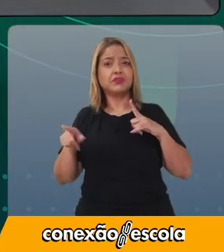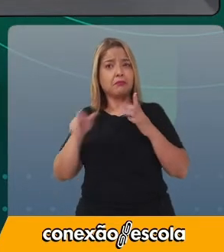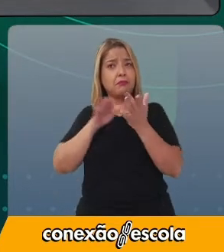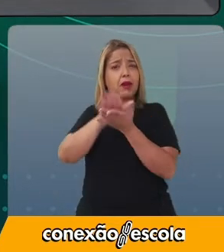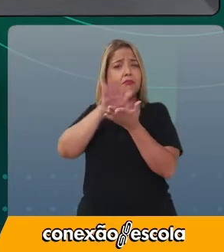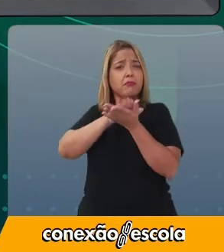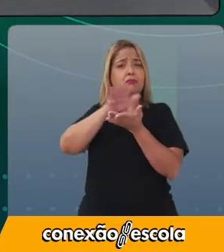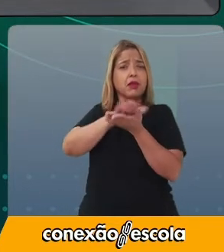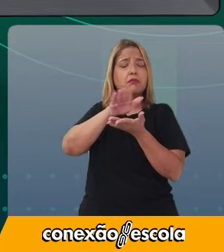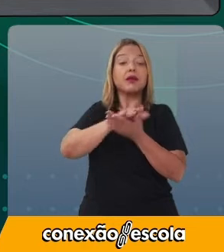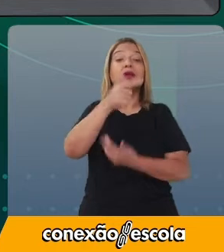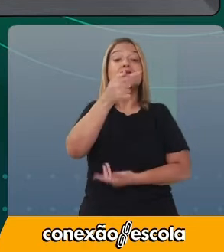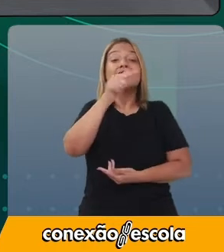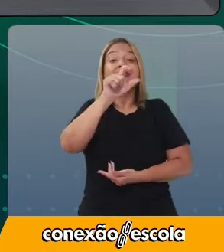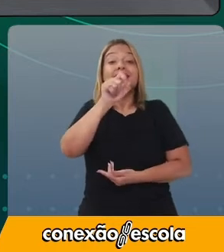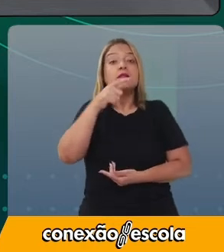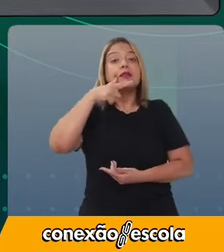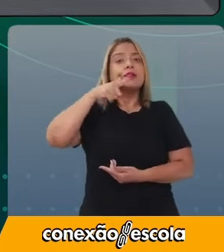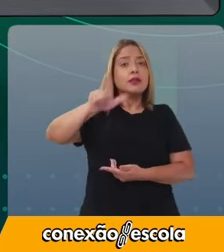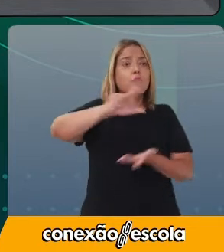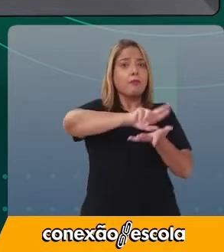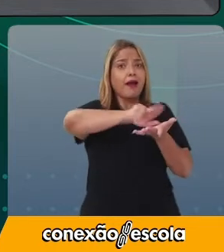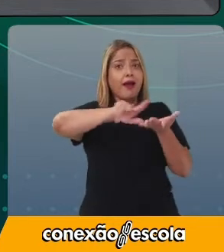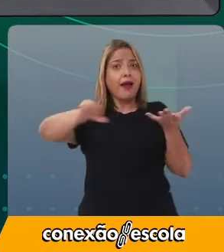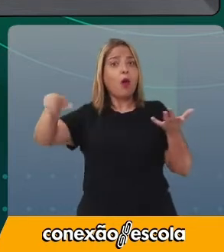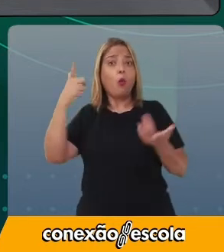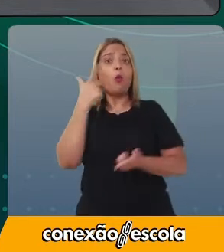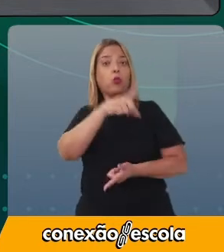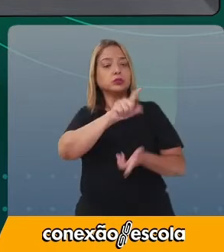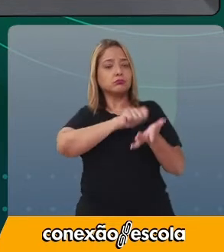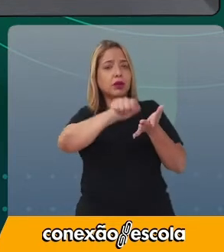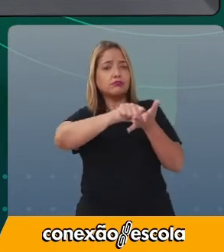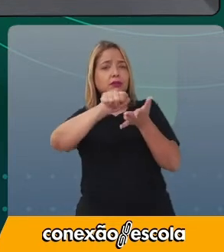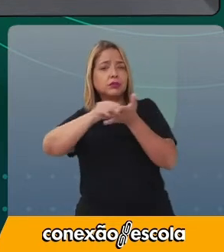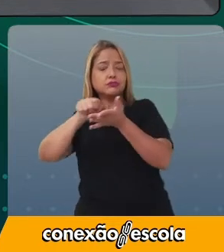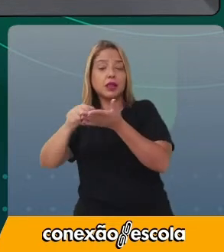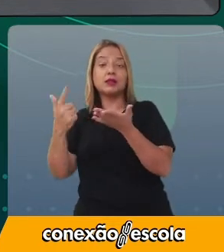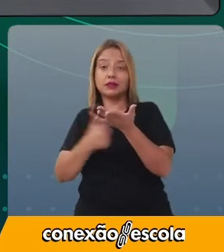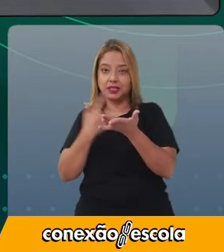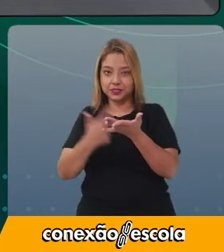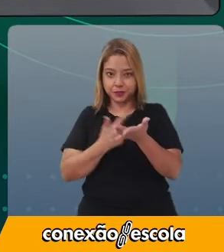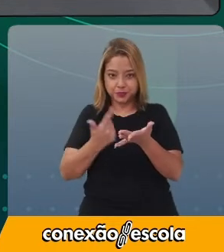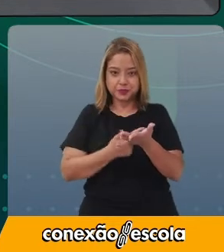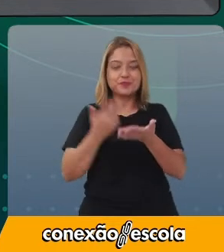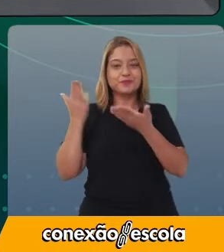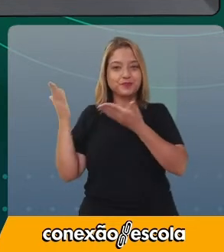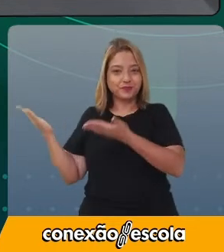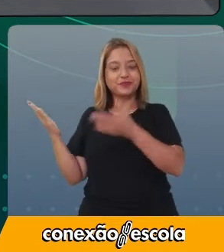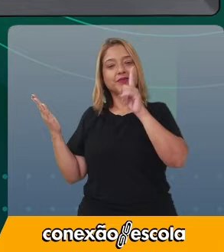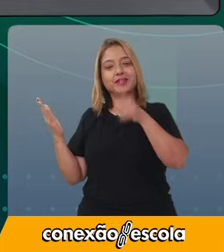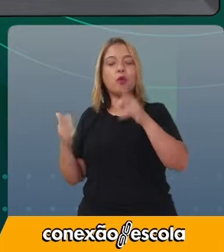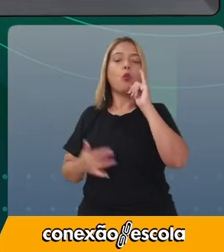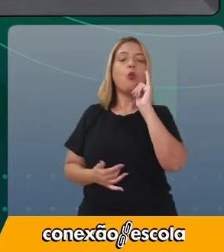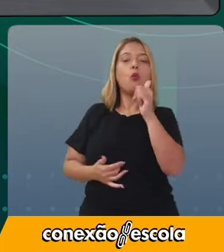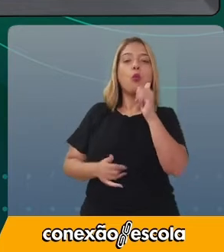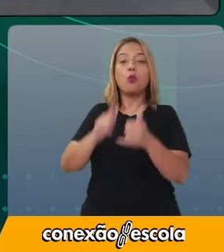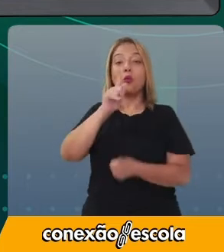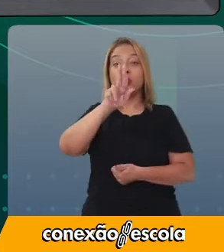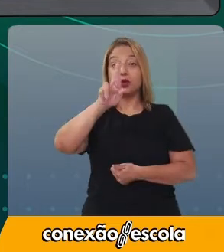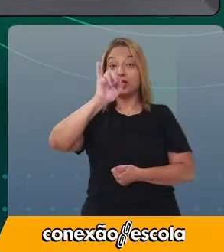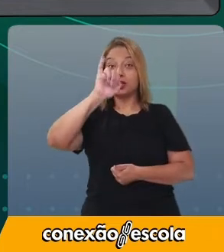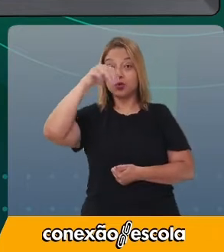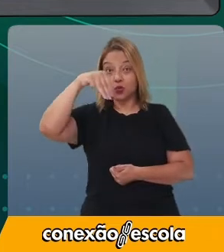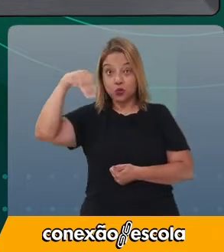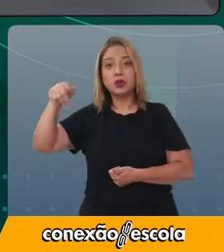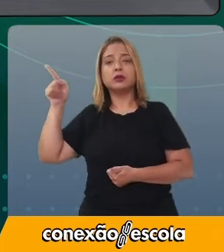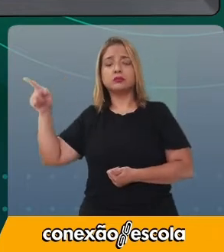Então, 70 línguas diferentes. E aqui eu tenho os contos de Green, né, o clássico